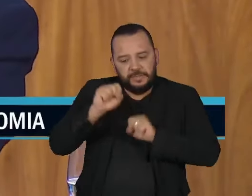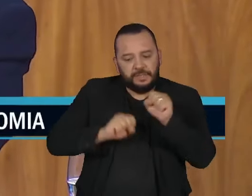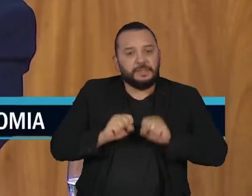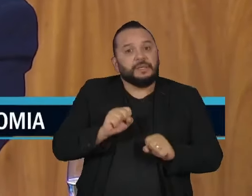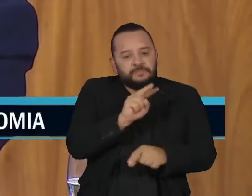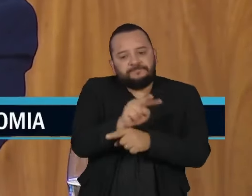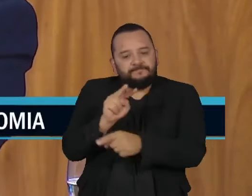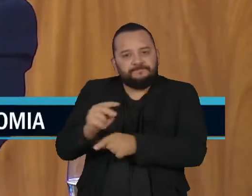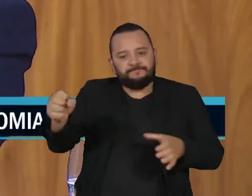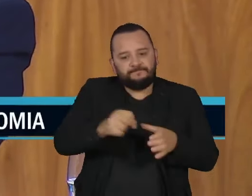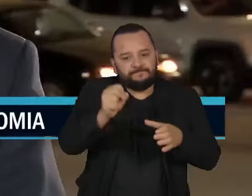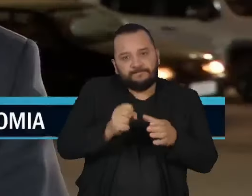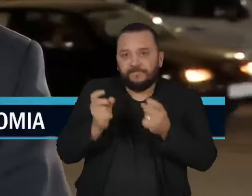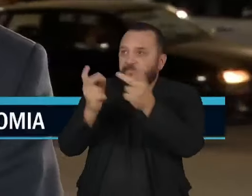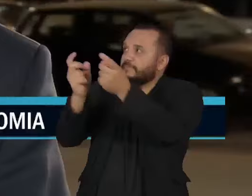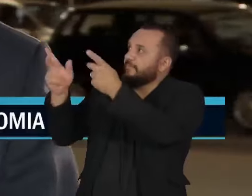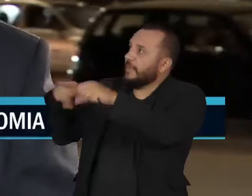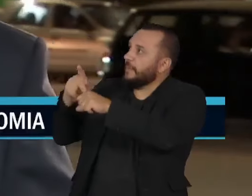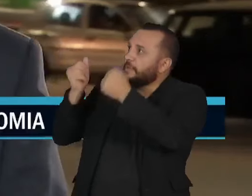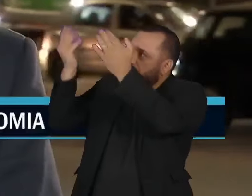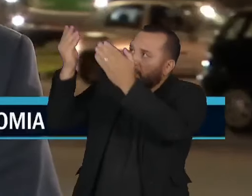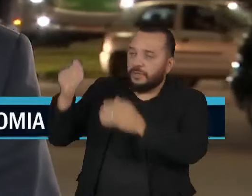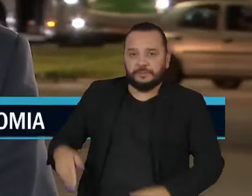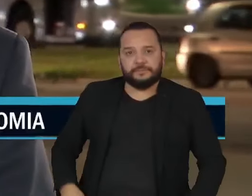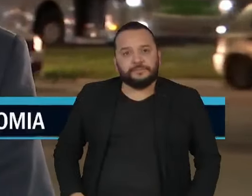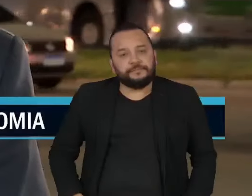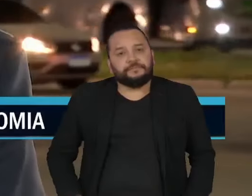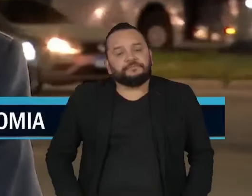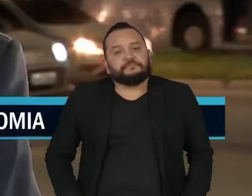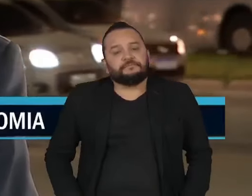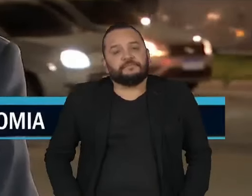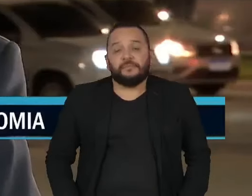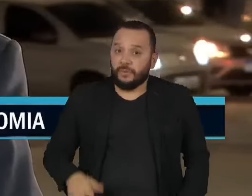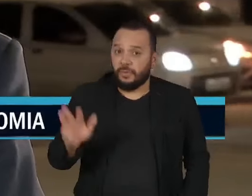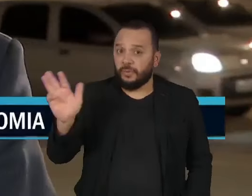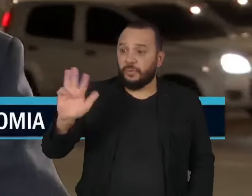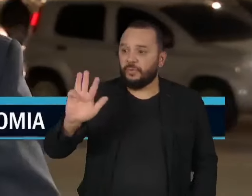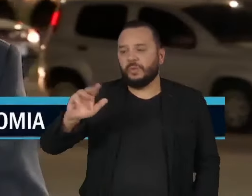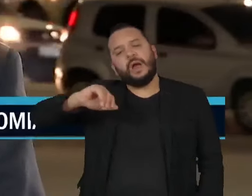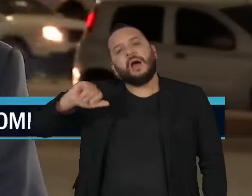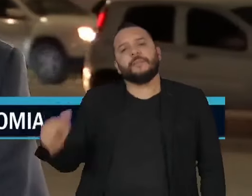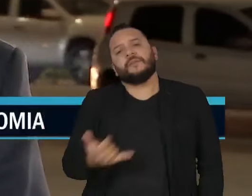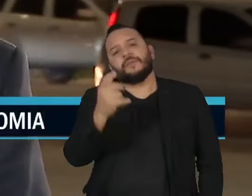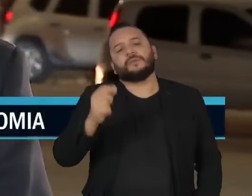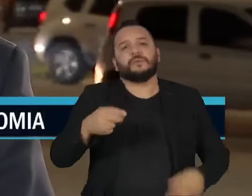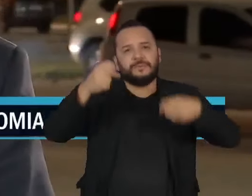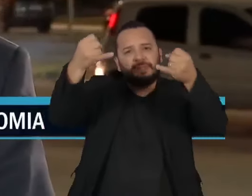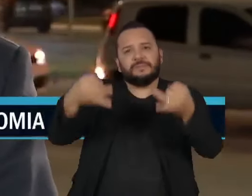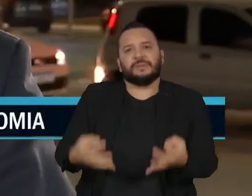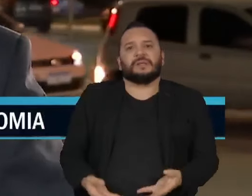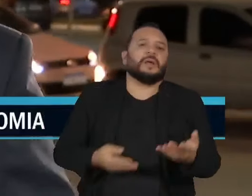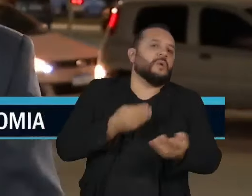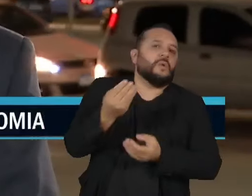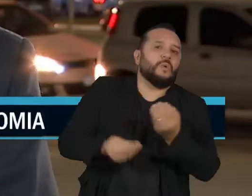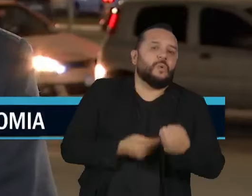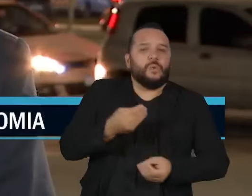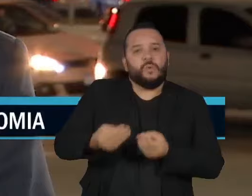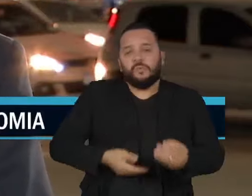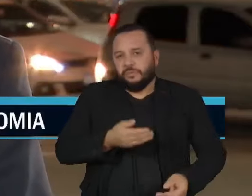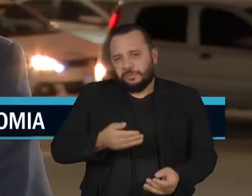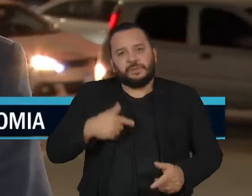mundo da globalização. O presidente Lula aproveitou para fazer uma espécie de balanço do governo. Ele voltou a defender